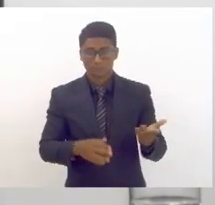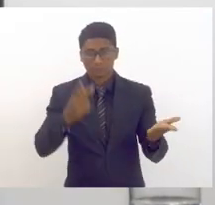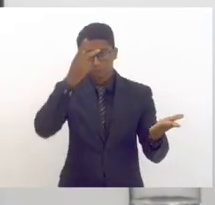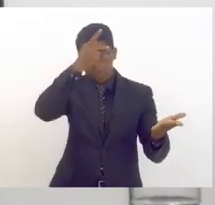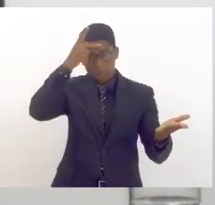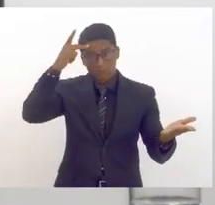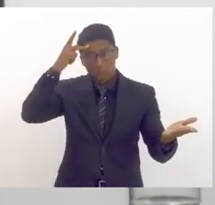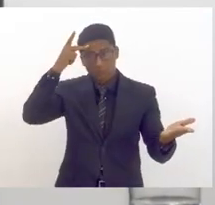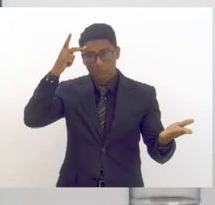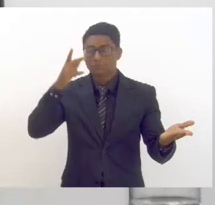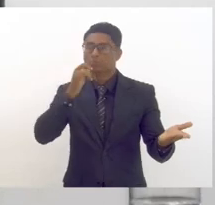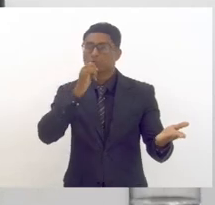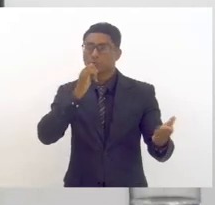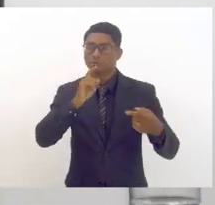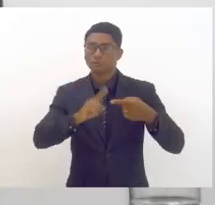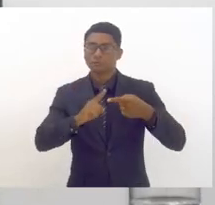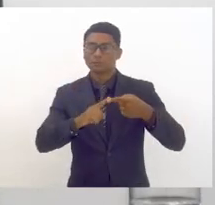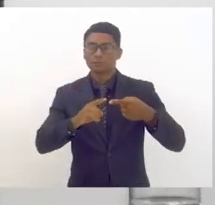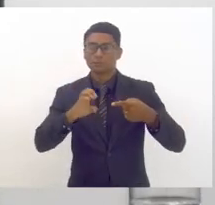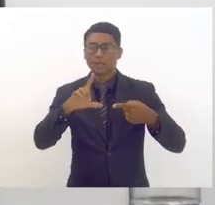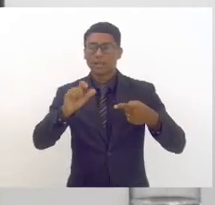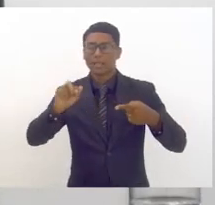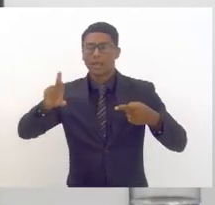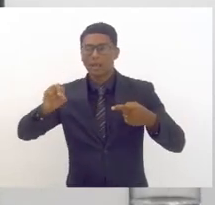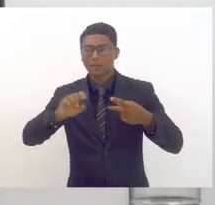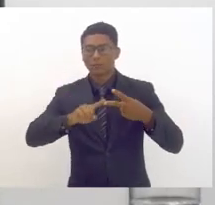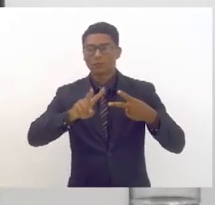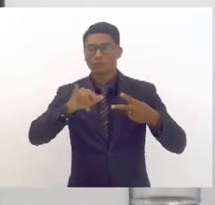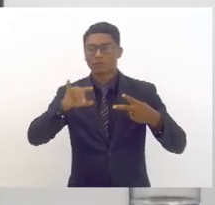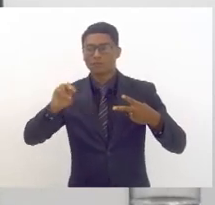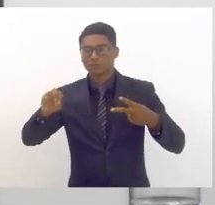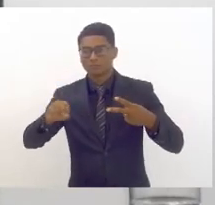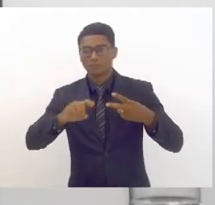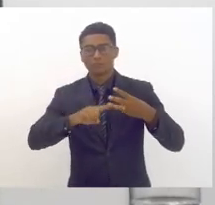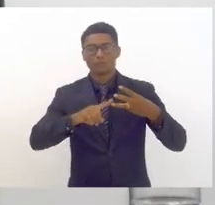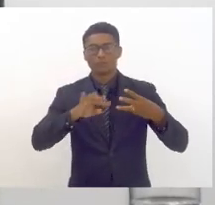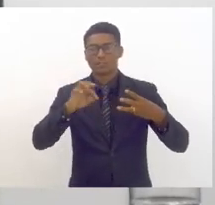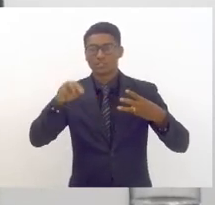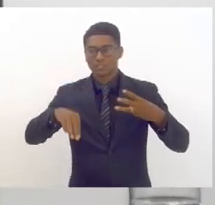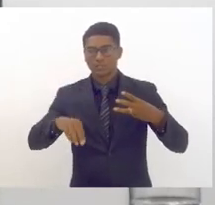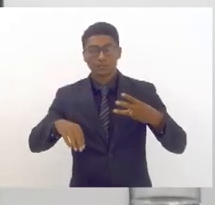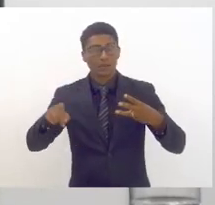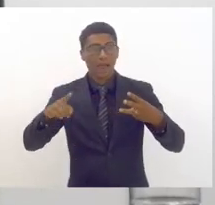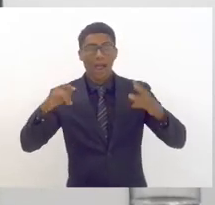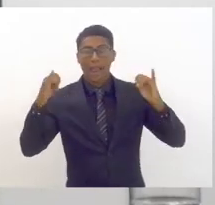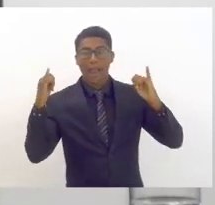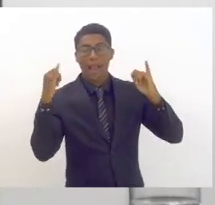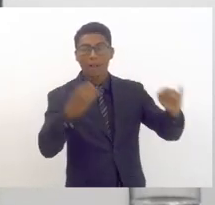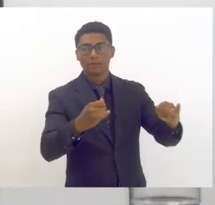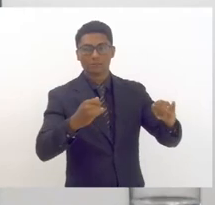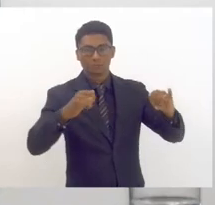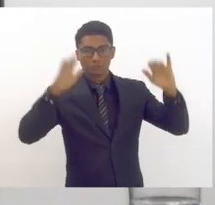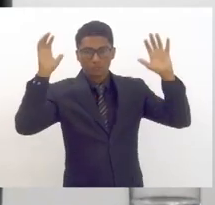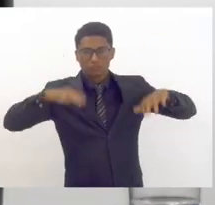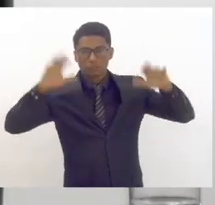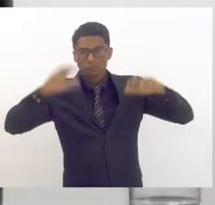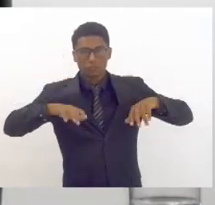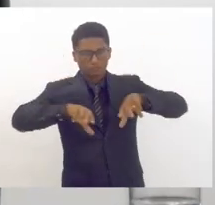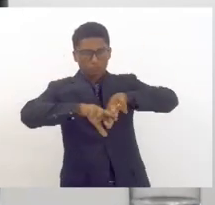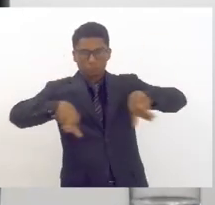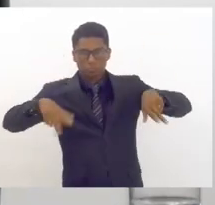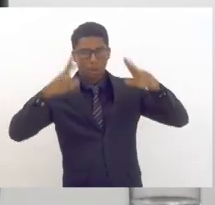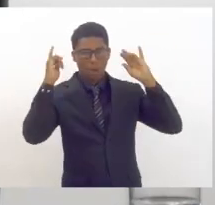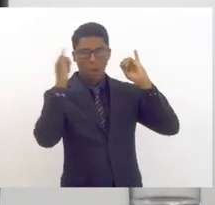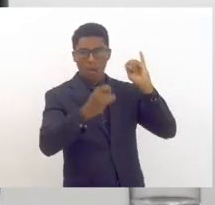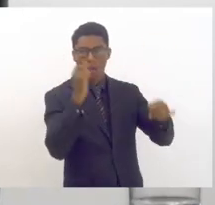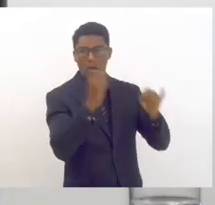aplicativo, seja da Claro, da Vivo, da TIM, está ali alerta de chuva, em cima do que a informação